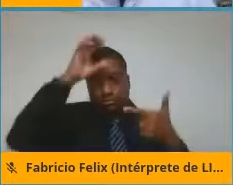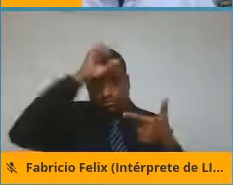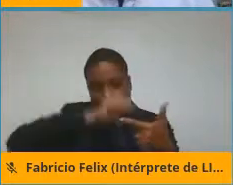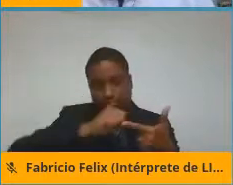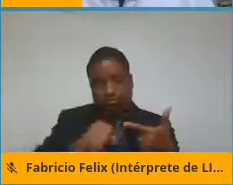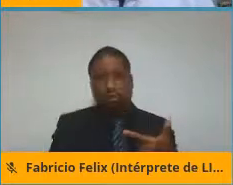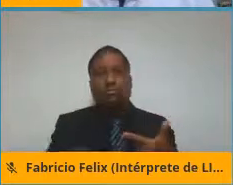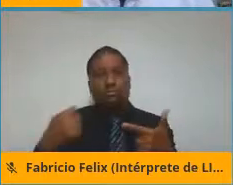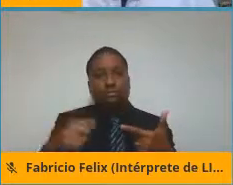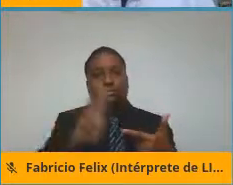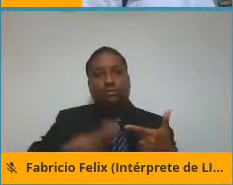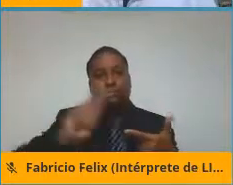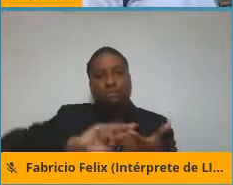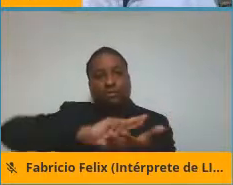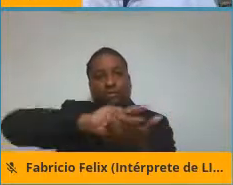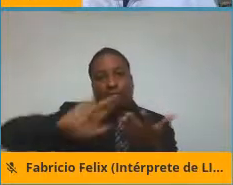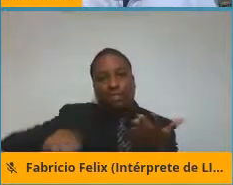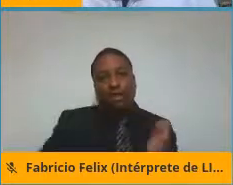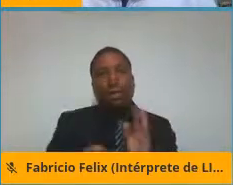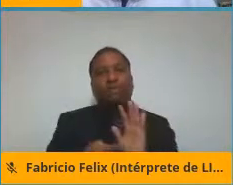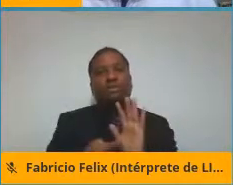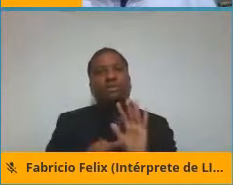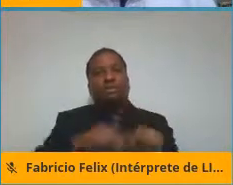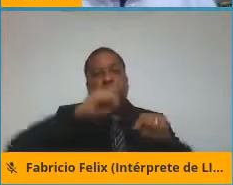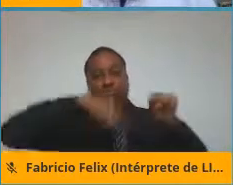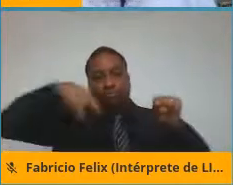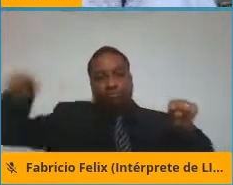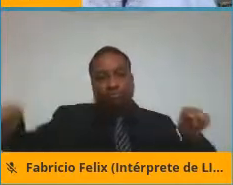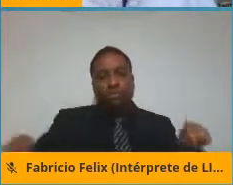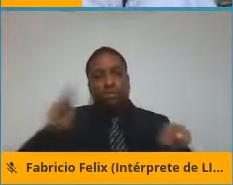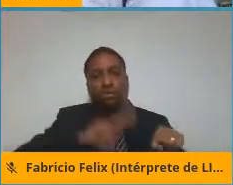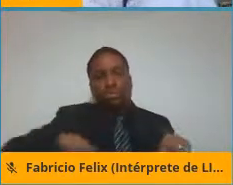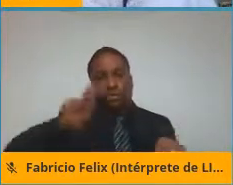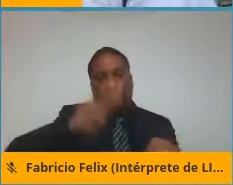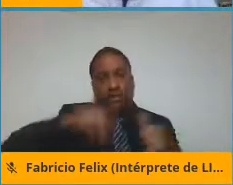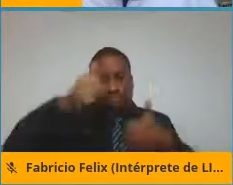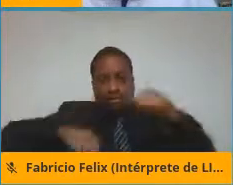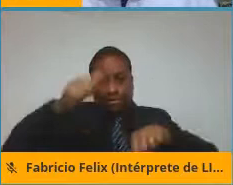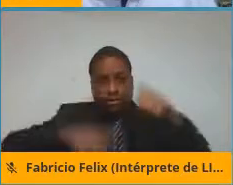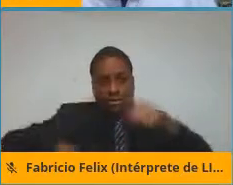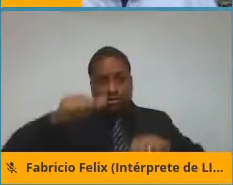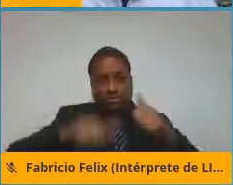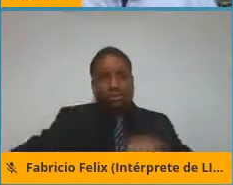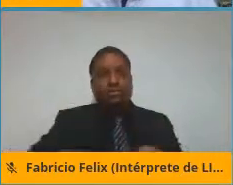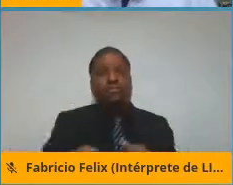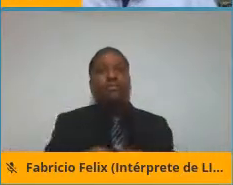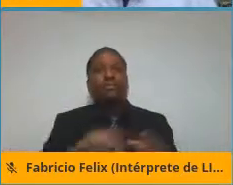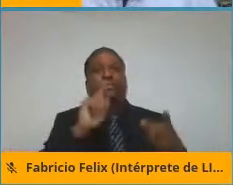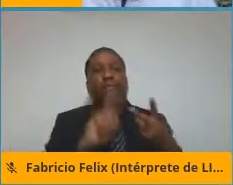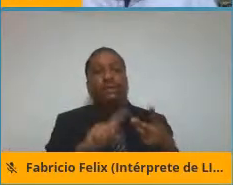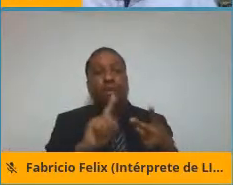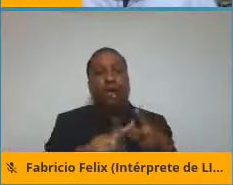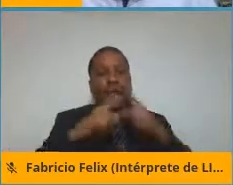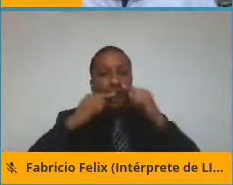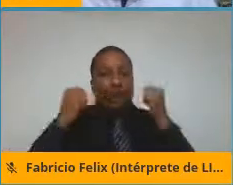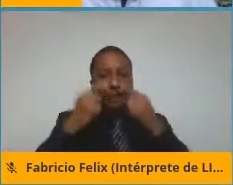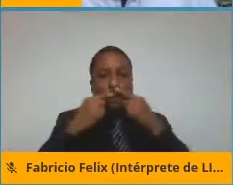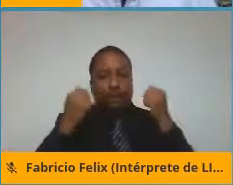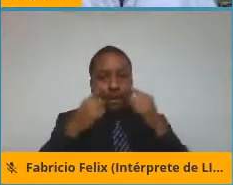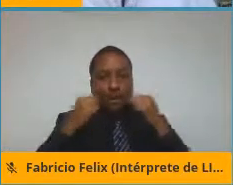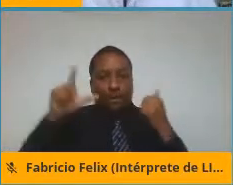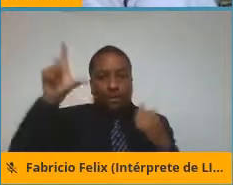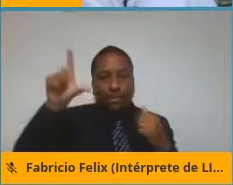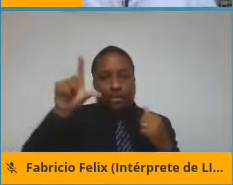vários indicadores para avaliar a nossa situação epidêmica de forma dinâmica. A Alagoas está com decrescimento de casos, óbitos e